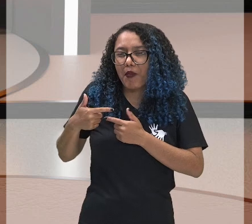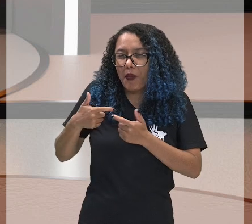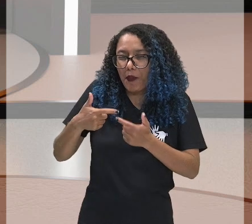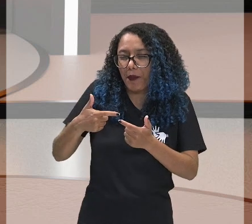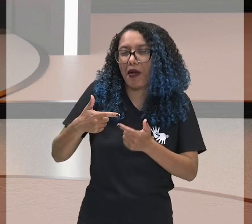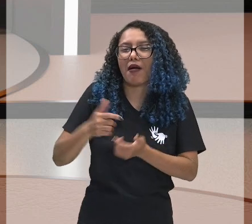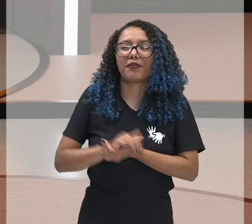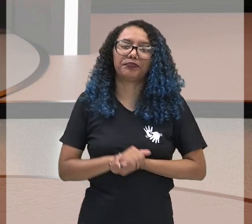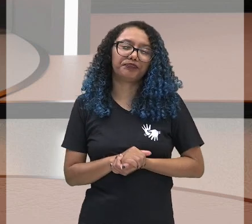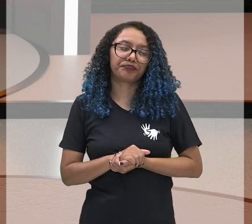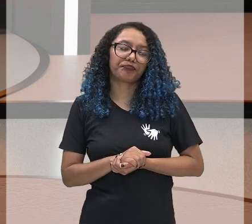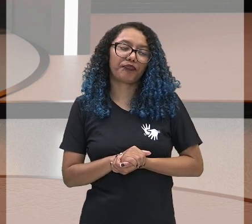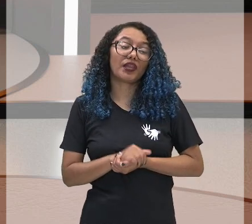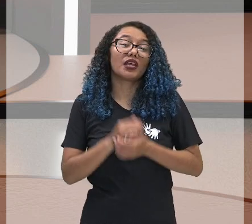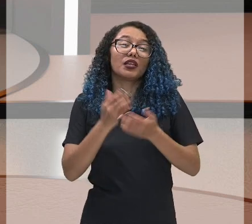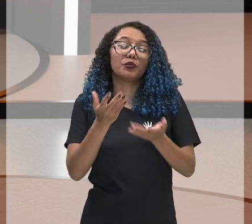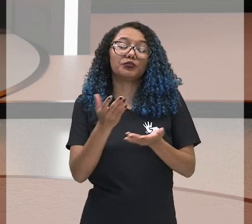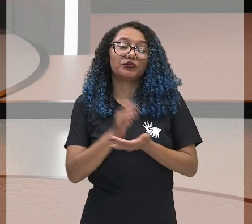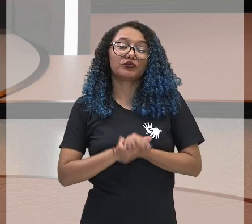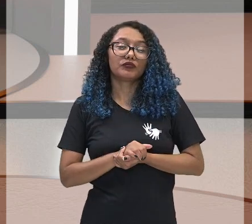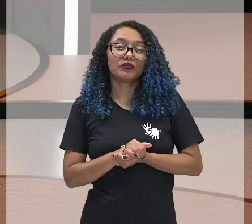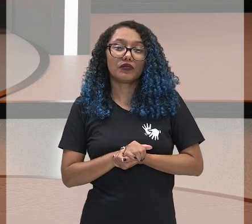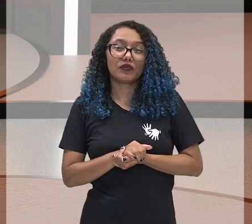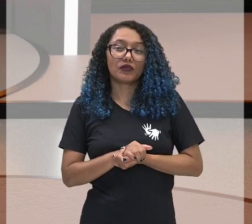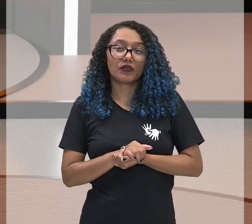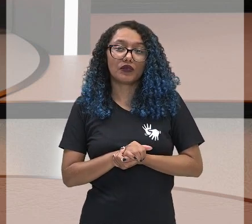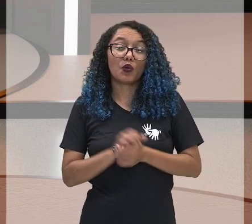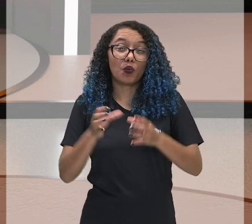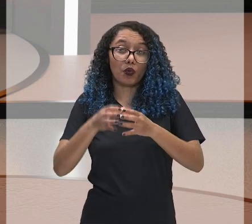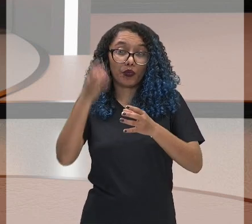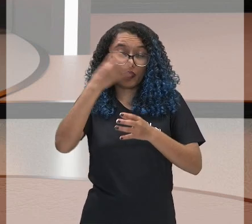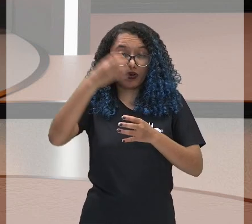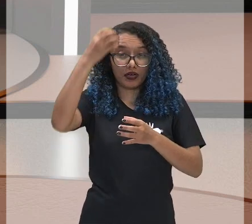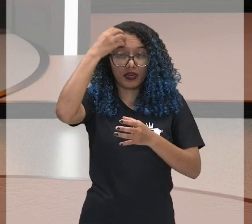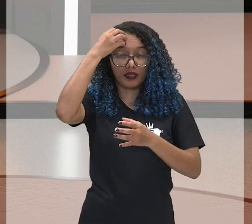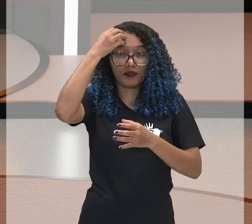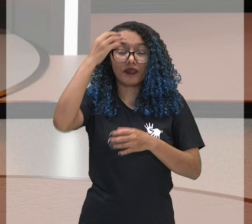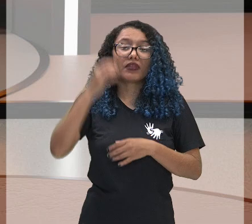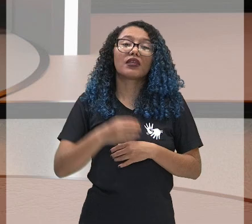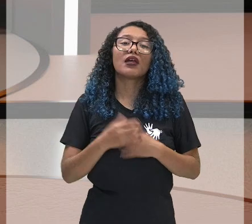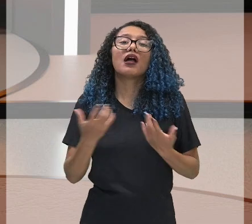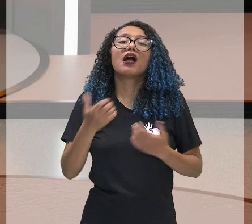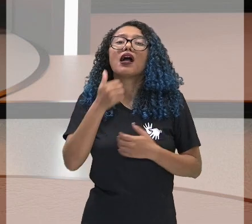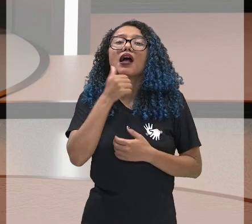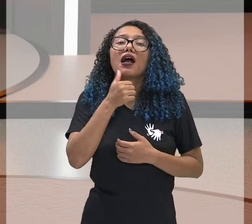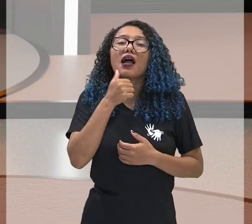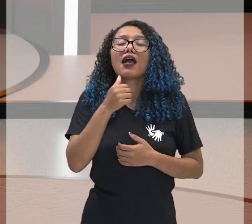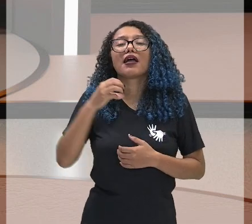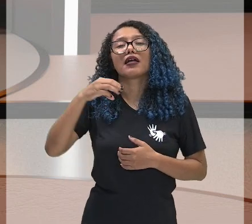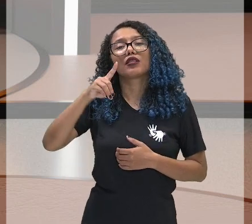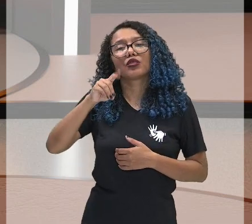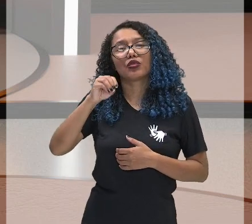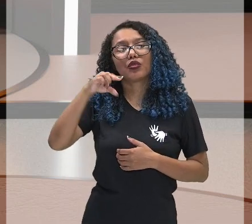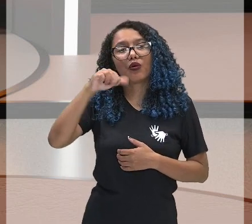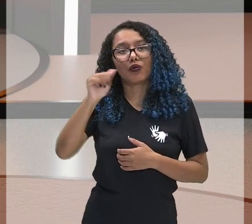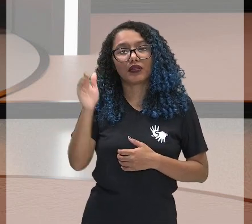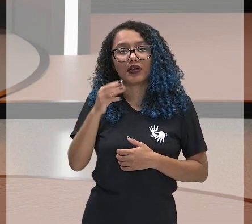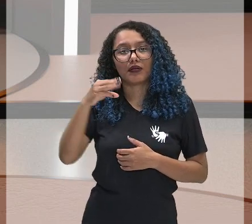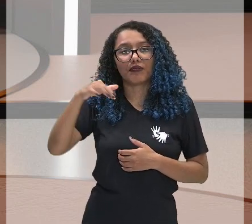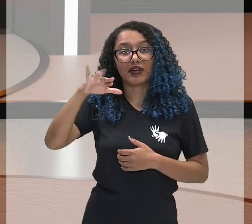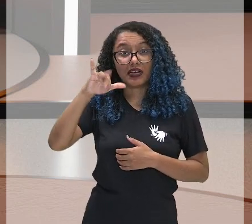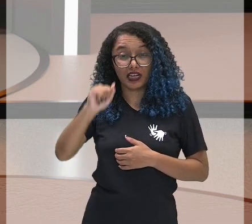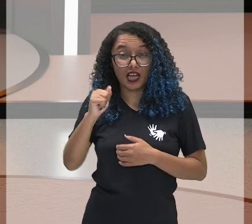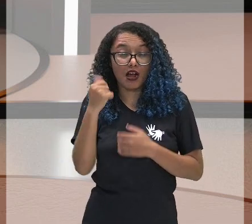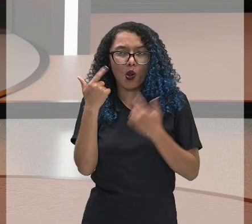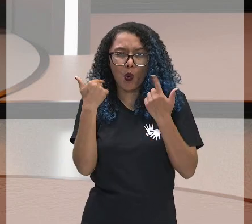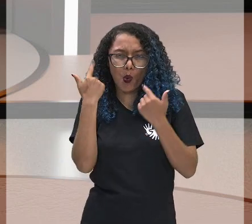a corte portuguesa, que na época era governada pela Dona Maria, que era conhecida como Dona Maria a Louca, e